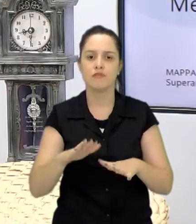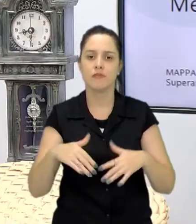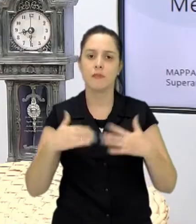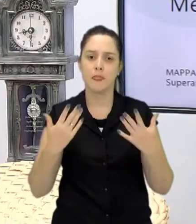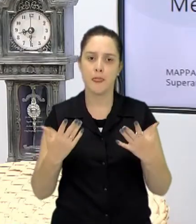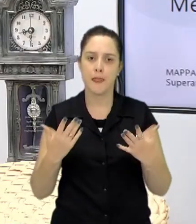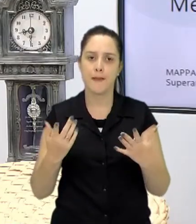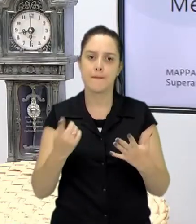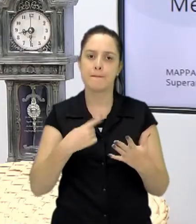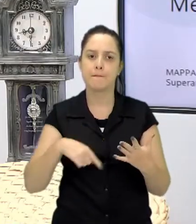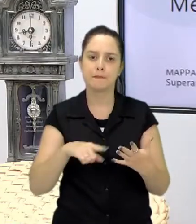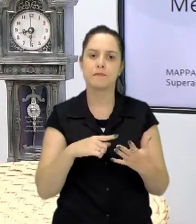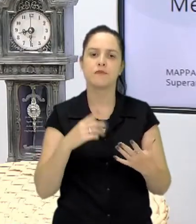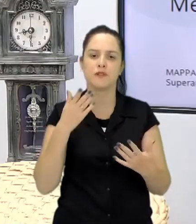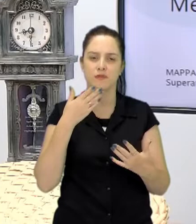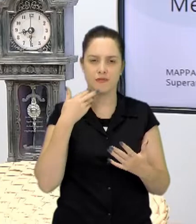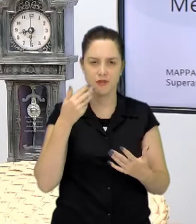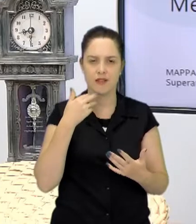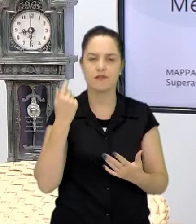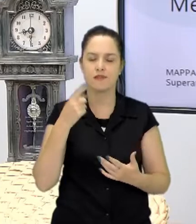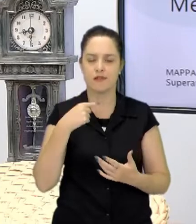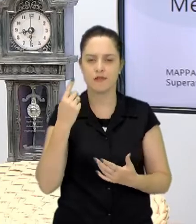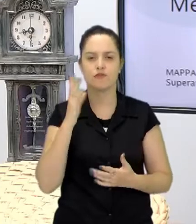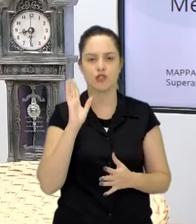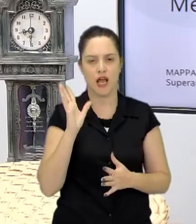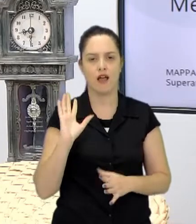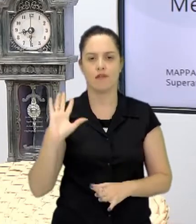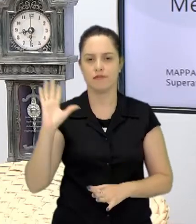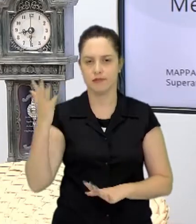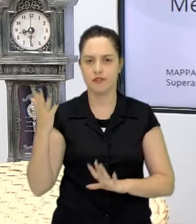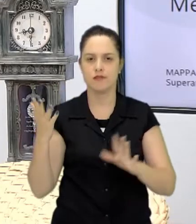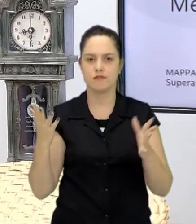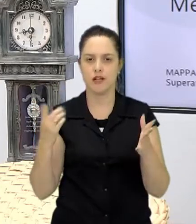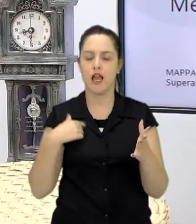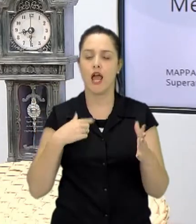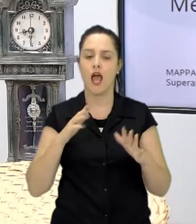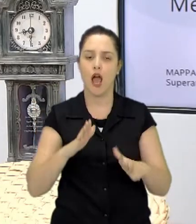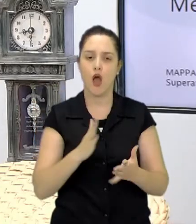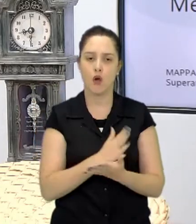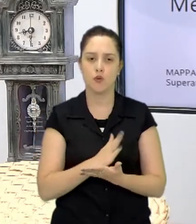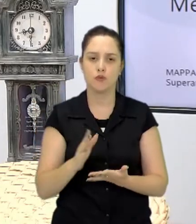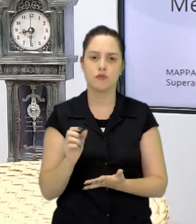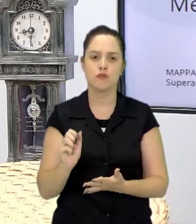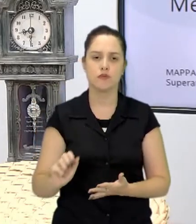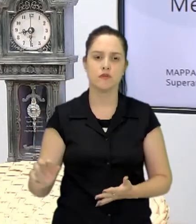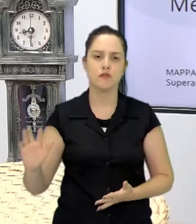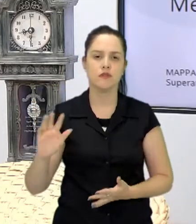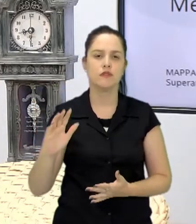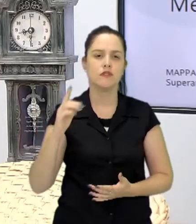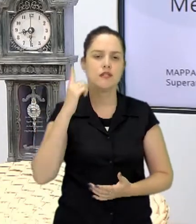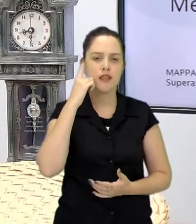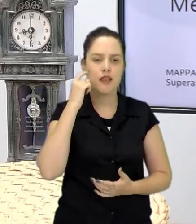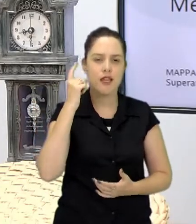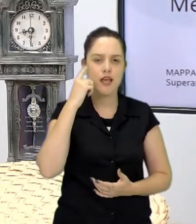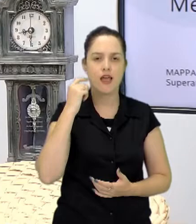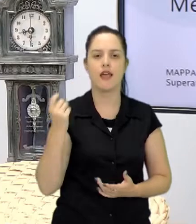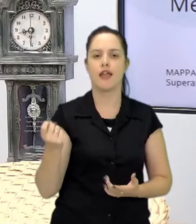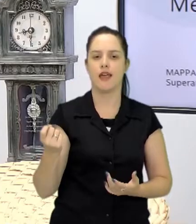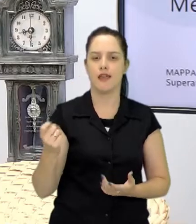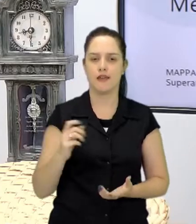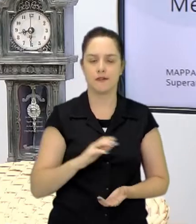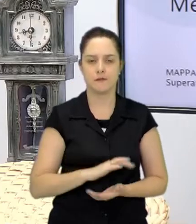um absurdo, mas são fatos que realmente aconteceram, né? E esses fatos, essas ideias,